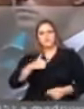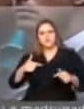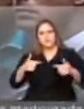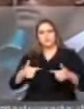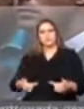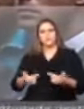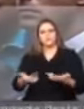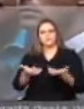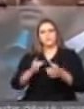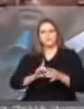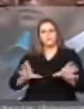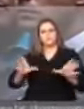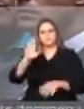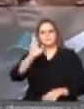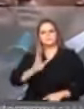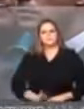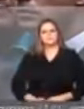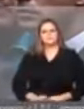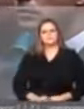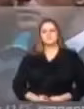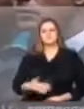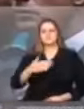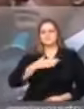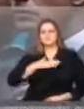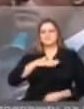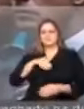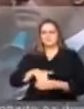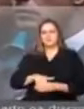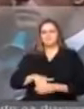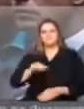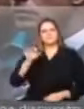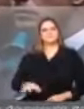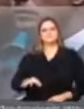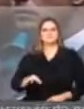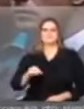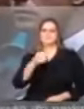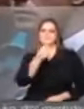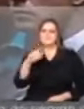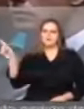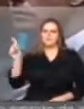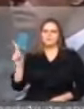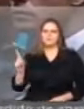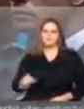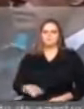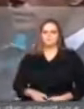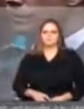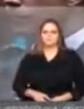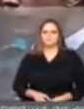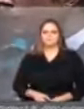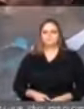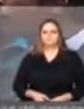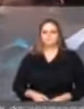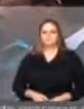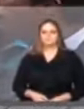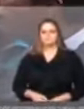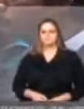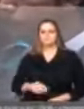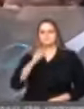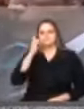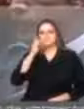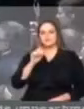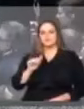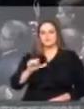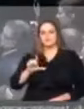pela democracia no meu país, meu voto convicto é não. Deputado Alessandro